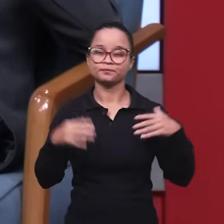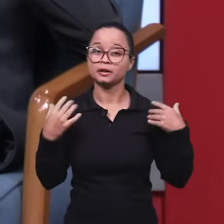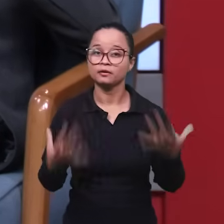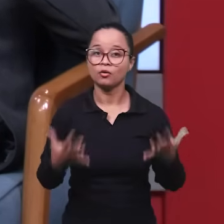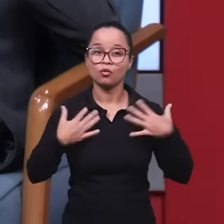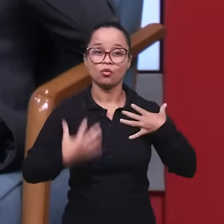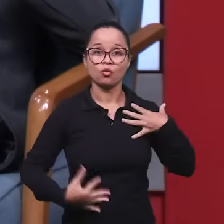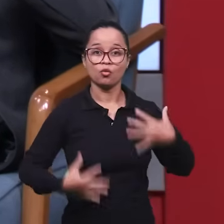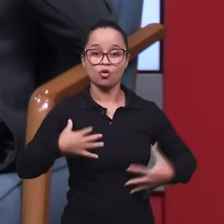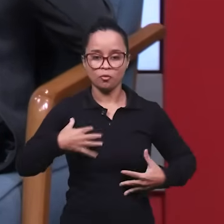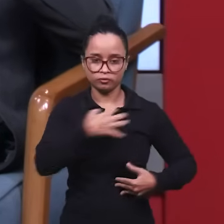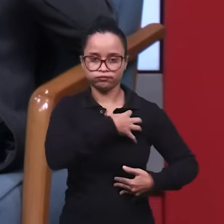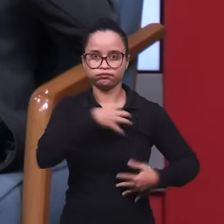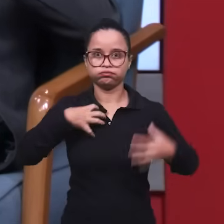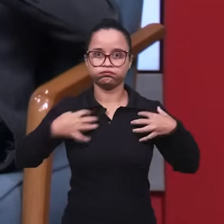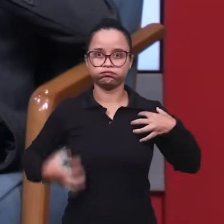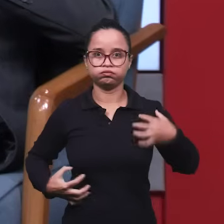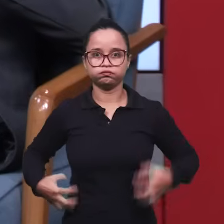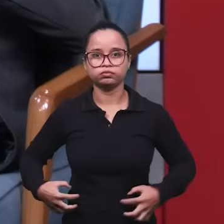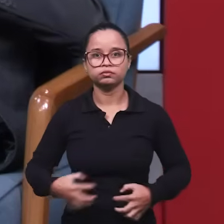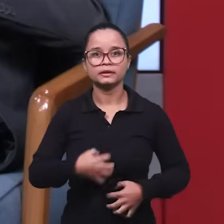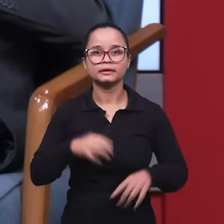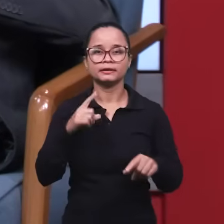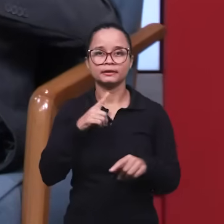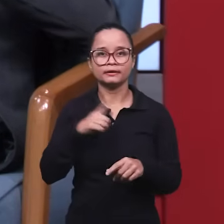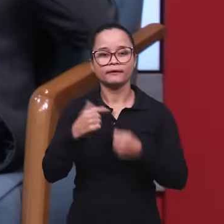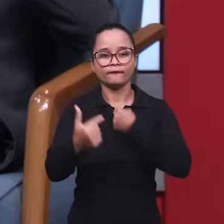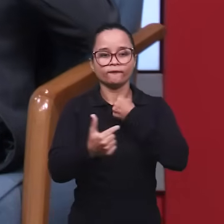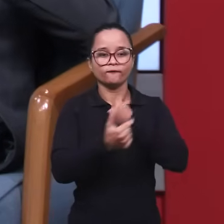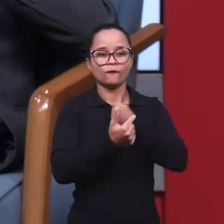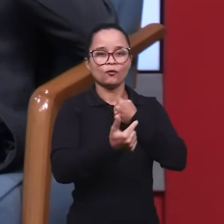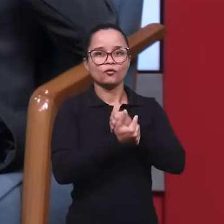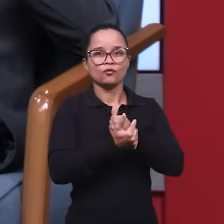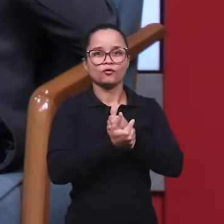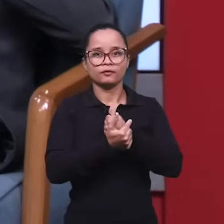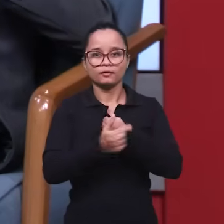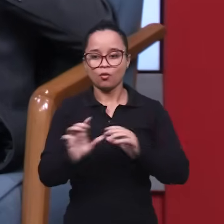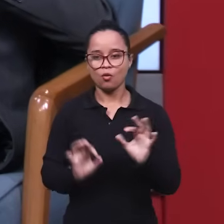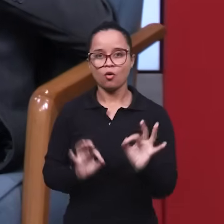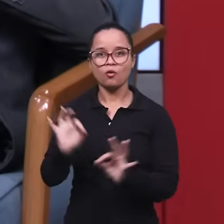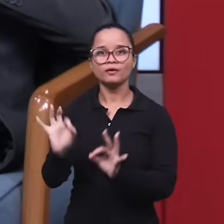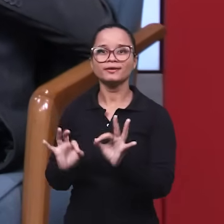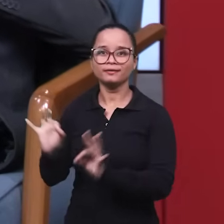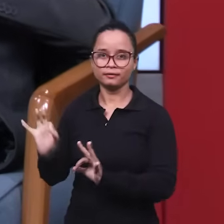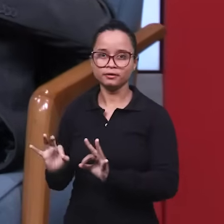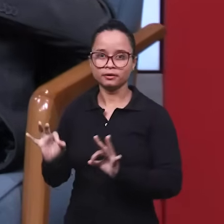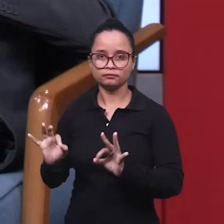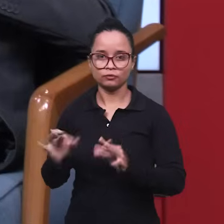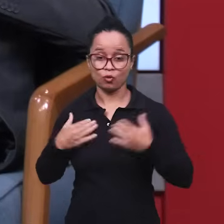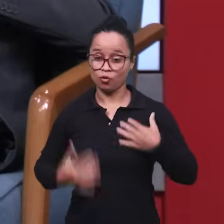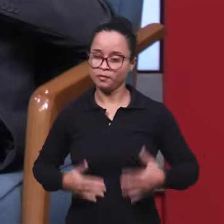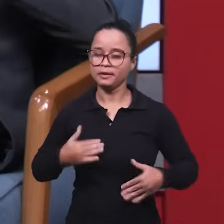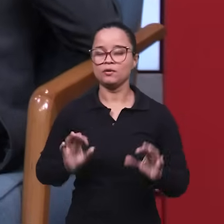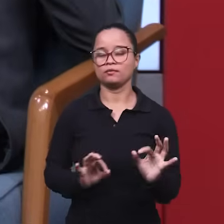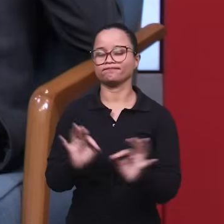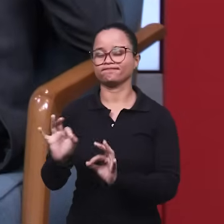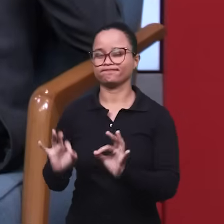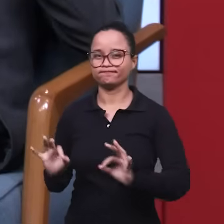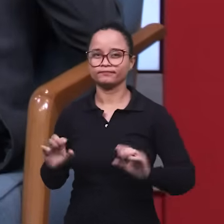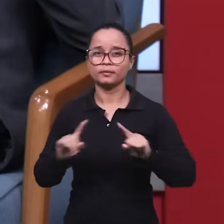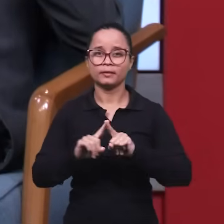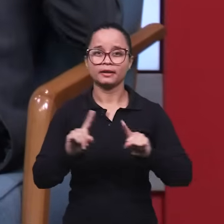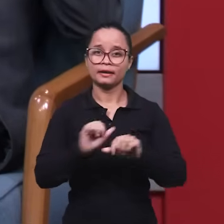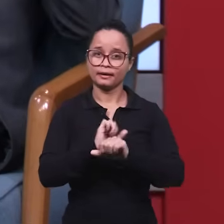o corpo, através dos seus órgãos, ele mantém as suas funções de forma disciplinar.